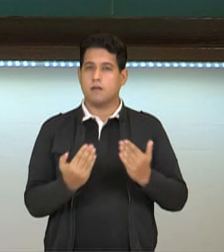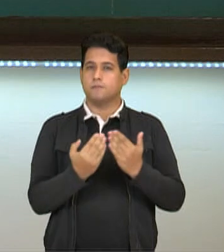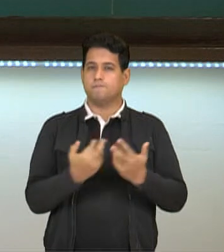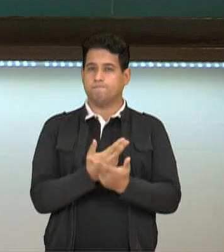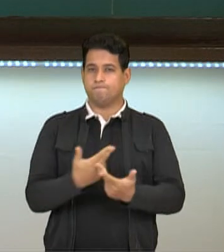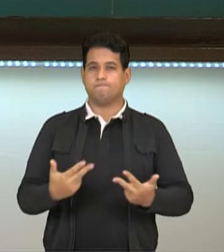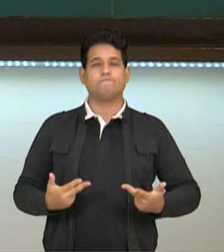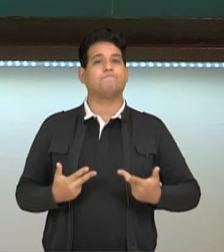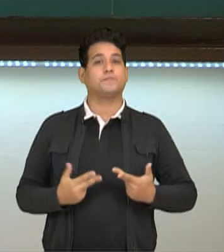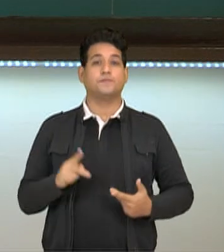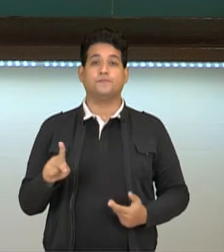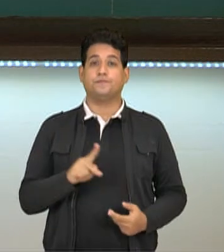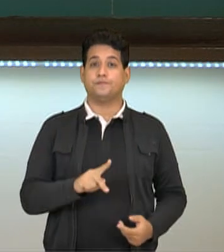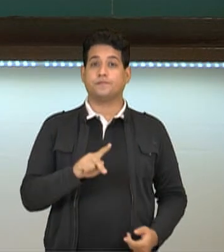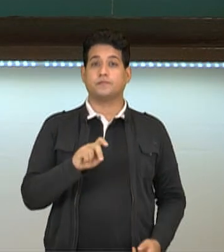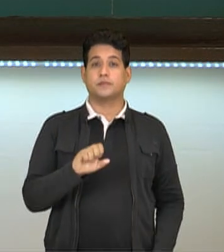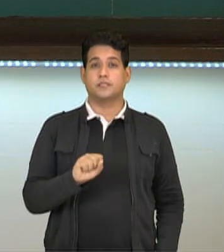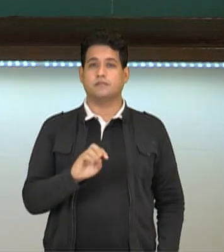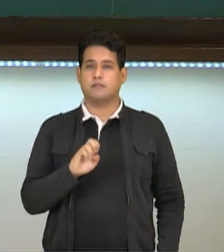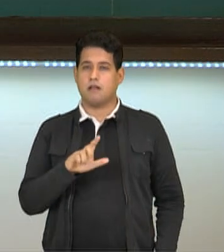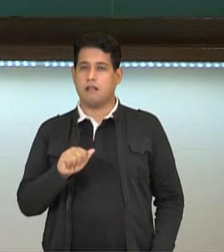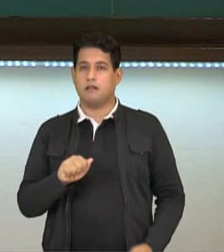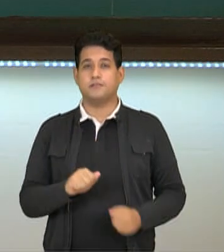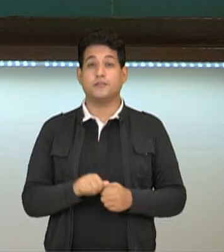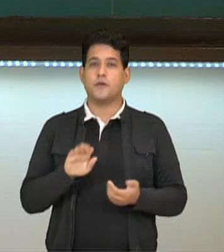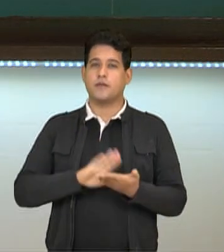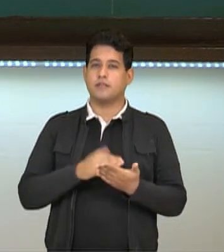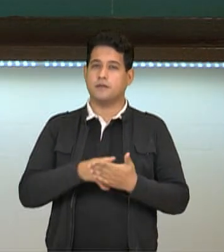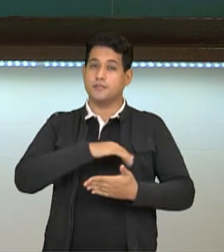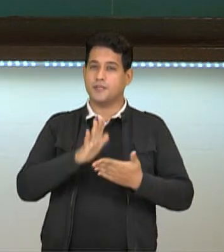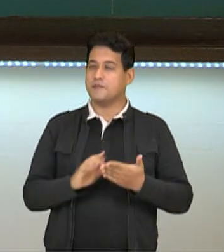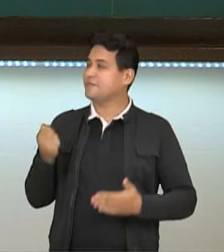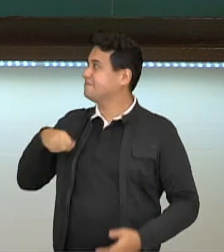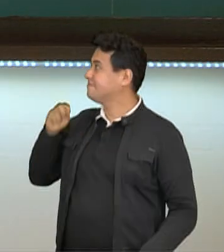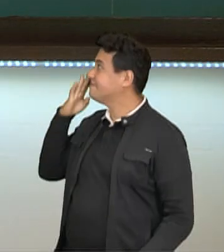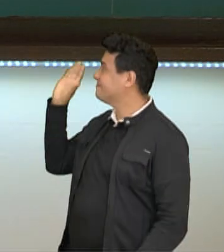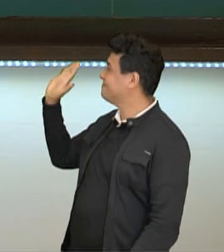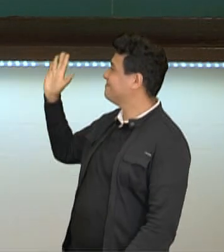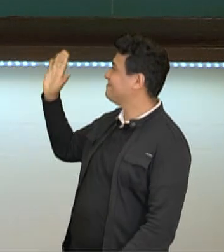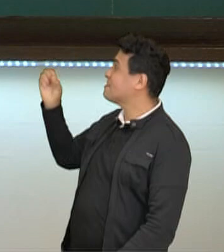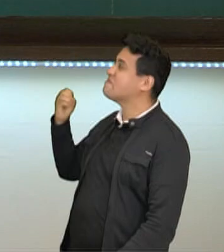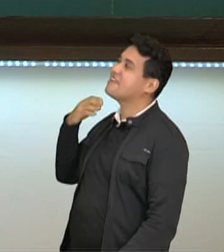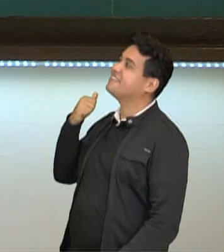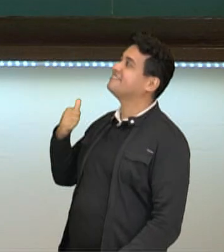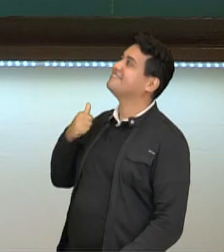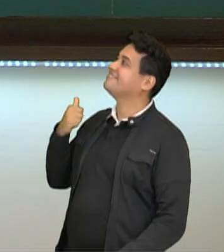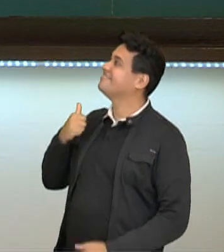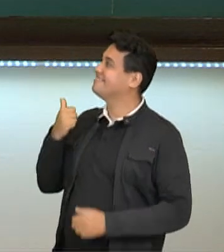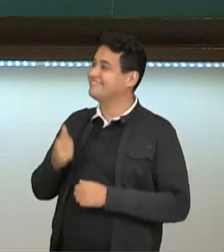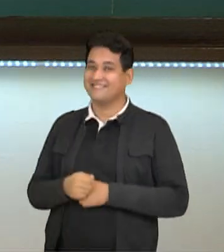comparações. Eu sou a professora Estela e esse é o nosso intérprete Kelvin. Hi, Kelvin!